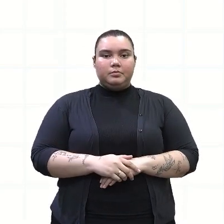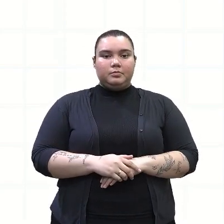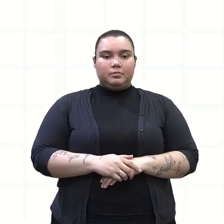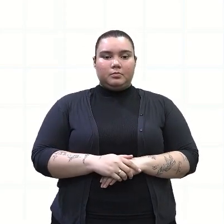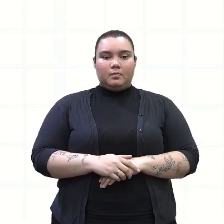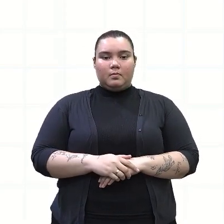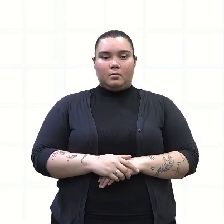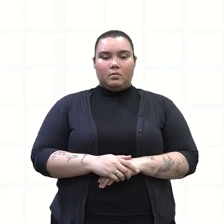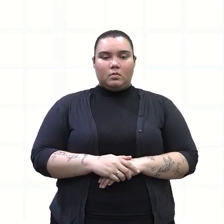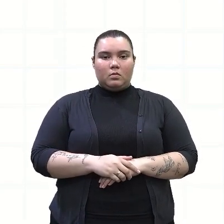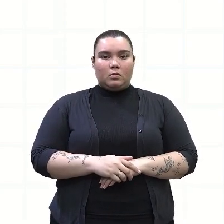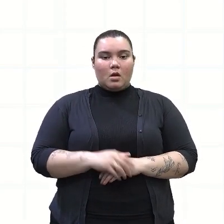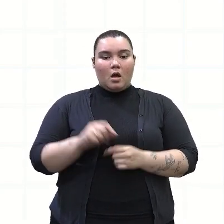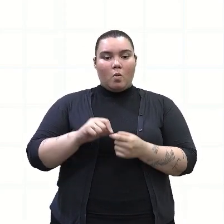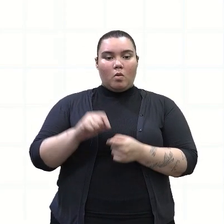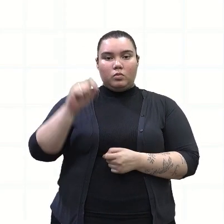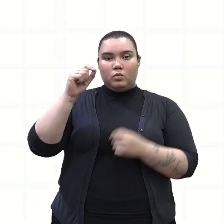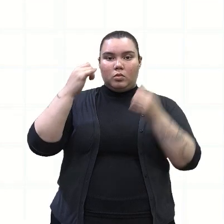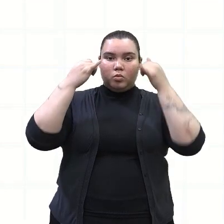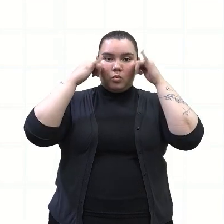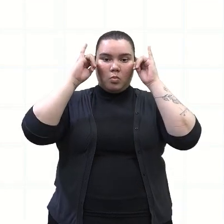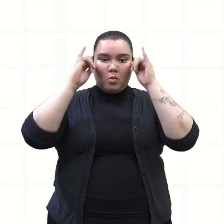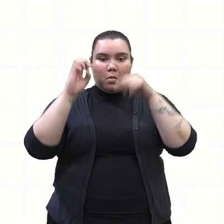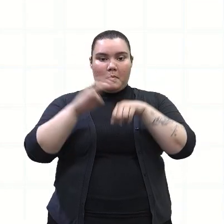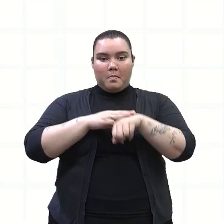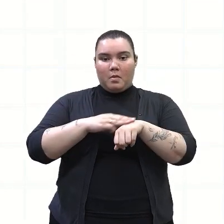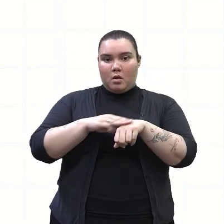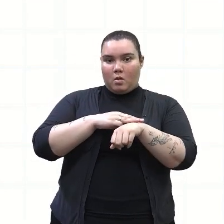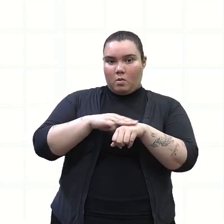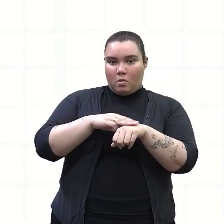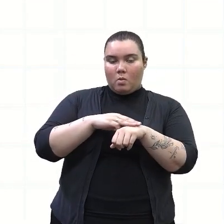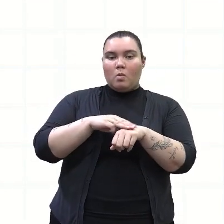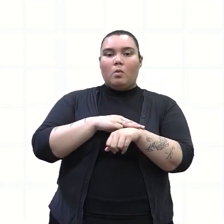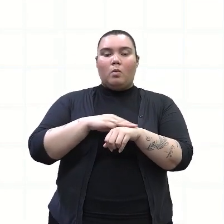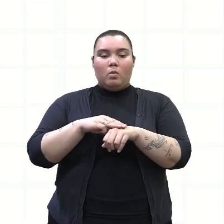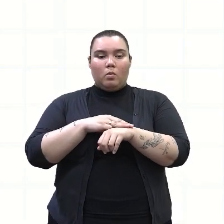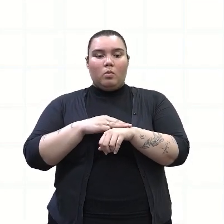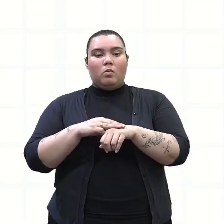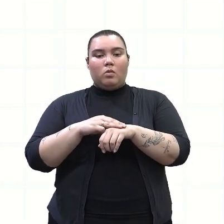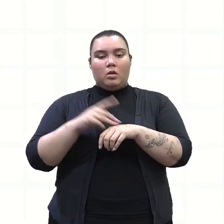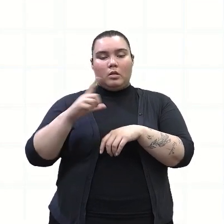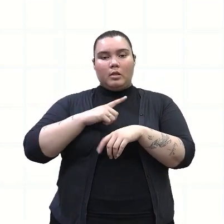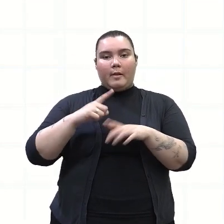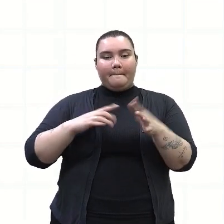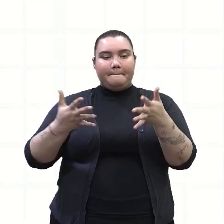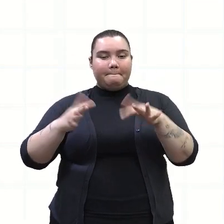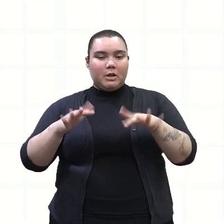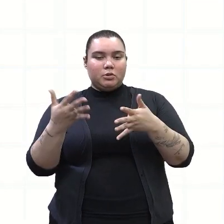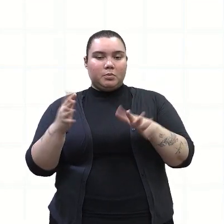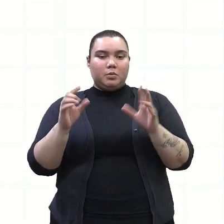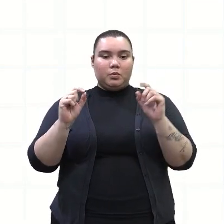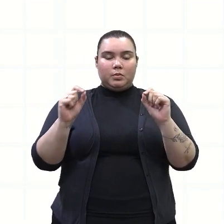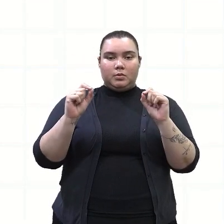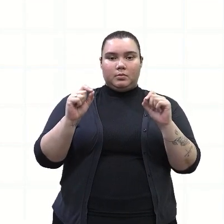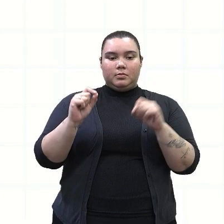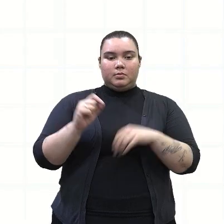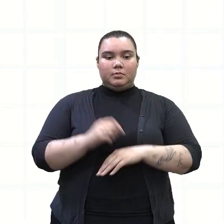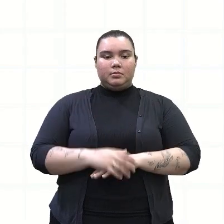Suíço, oscillates, olha, oscila, né? Ou fica mais ou menos entre que?